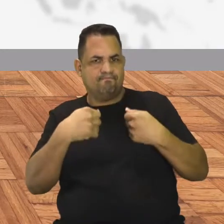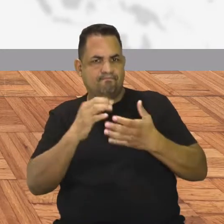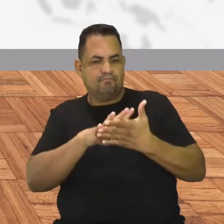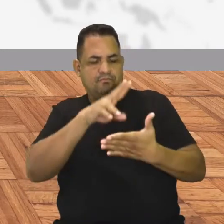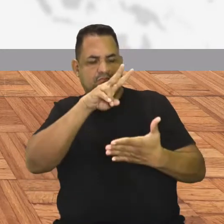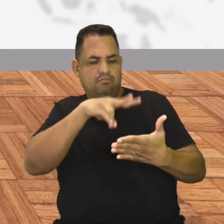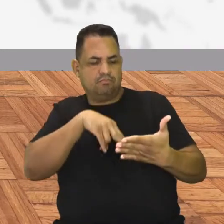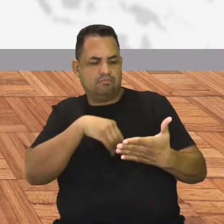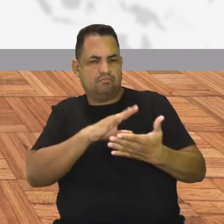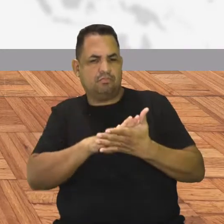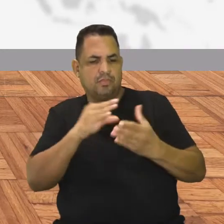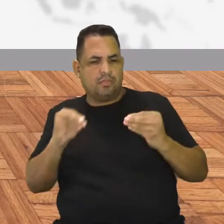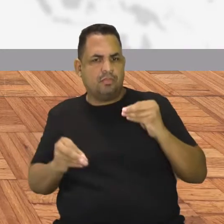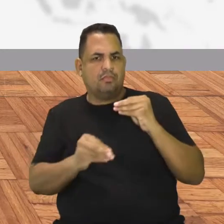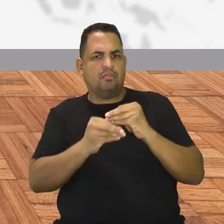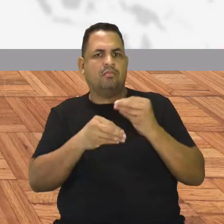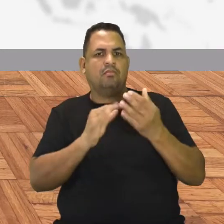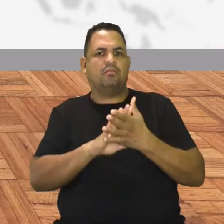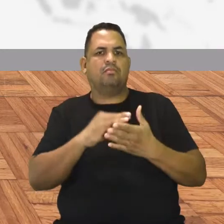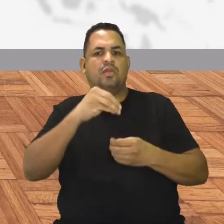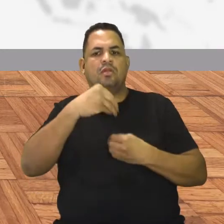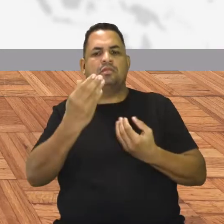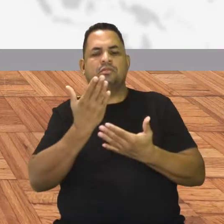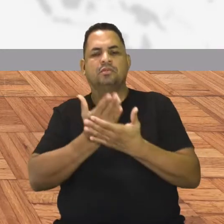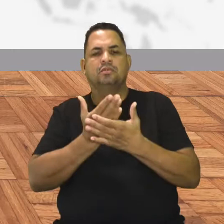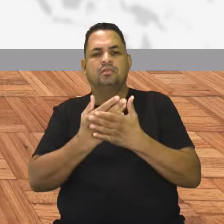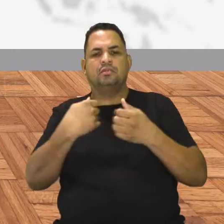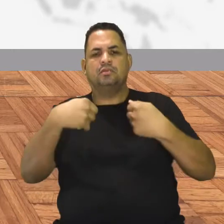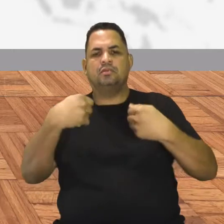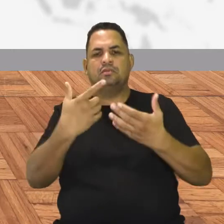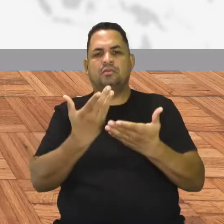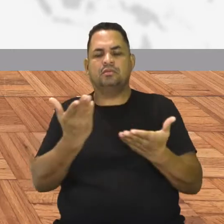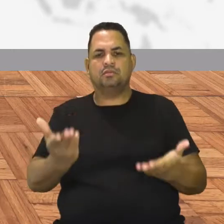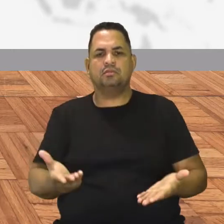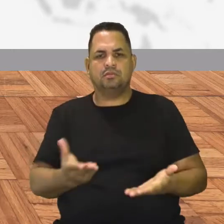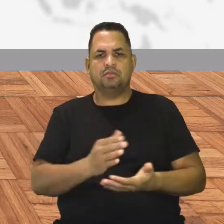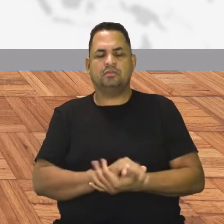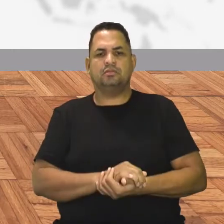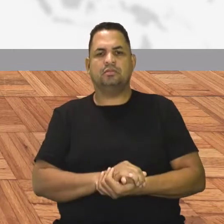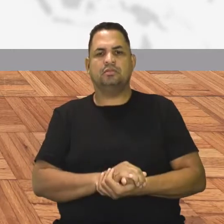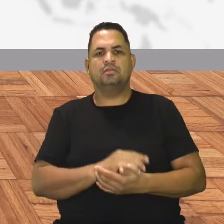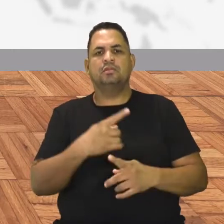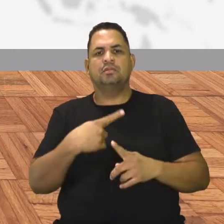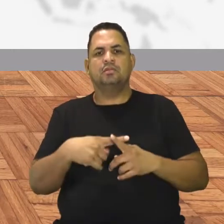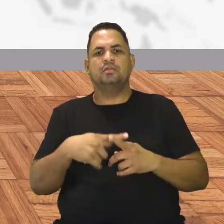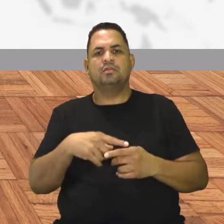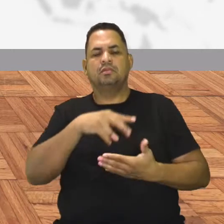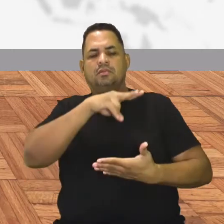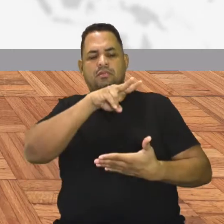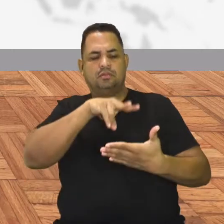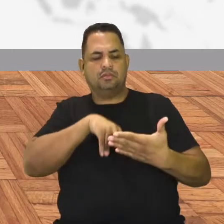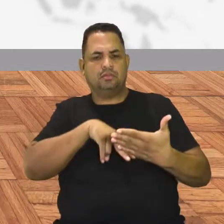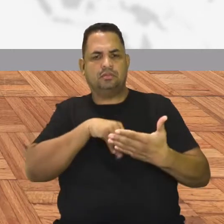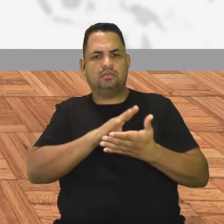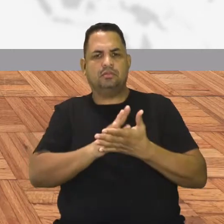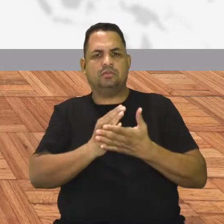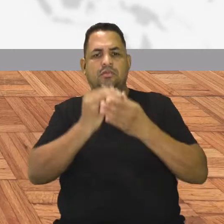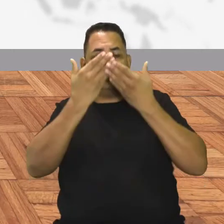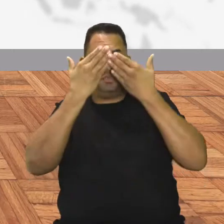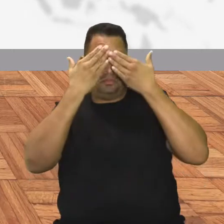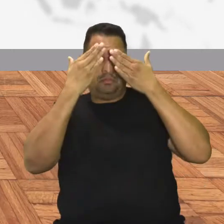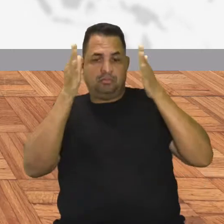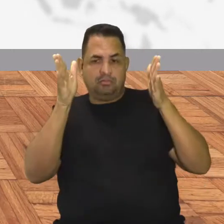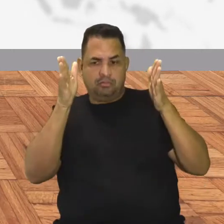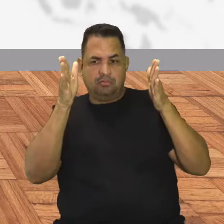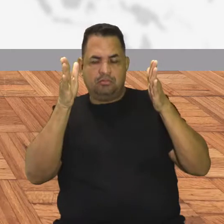de leituras complementares, fora essas aulas nossas, vocês precisam fazer leitura complementar, porque a leitura que vocês fizerem que vai abrir a mente de